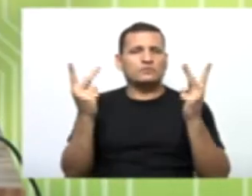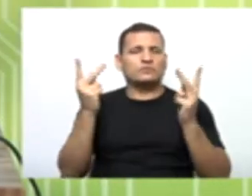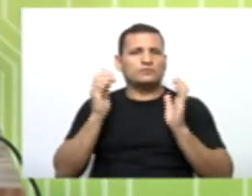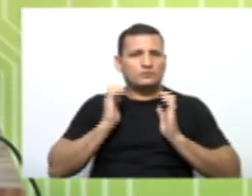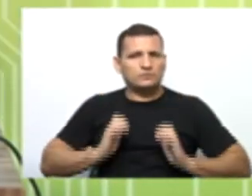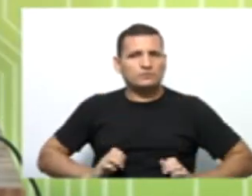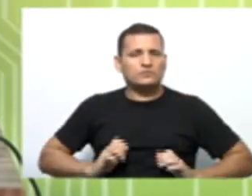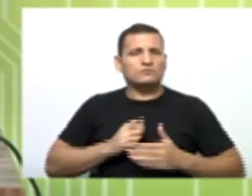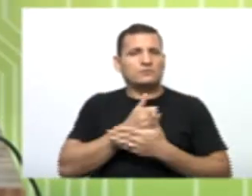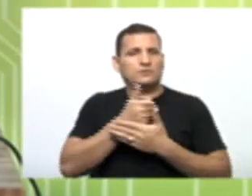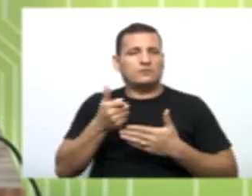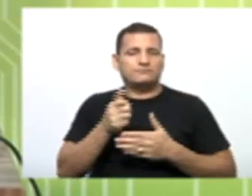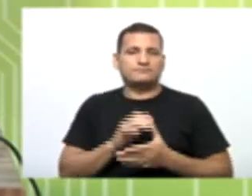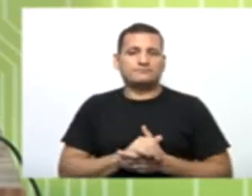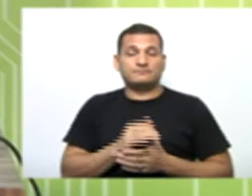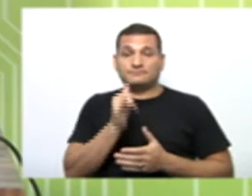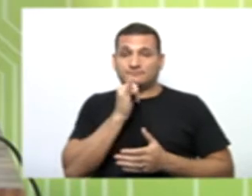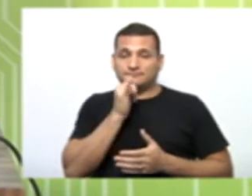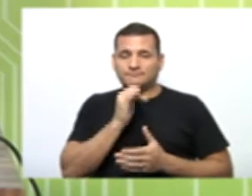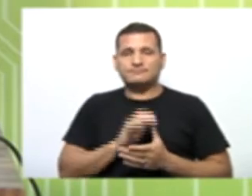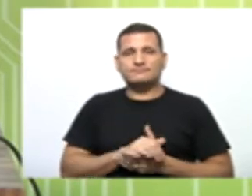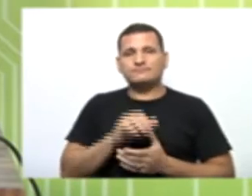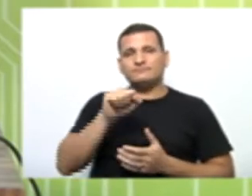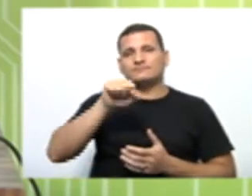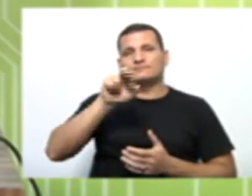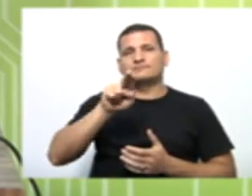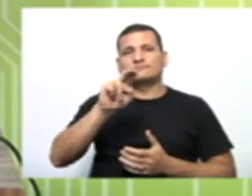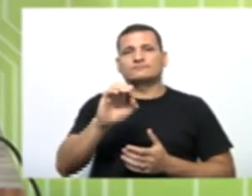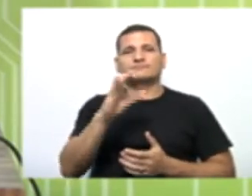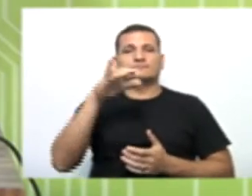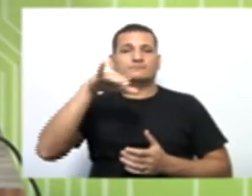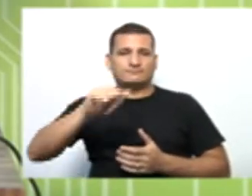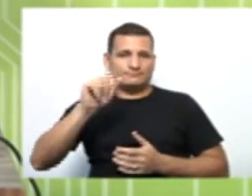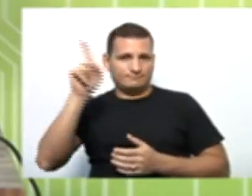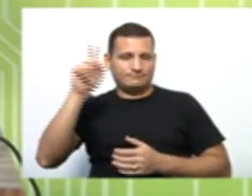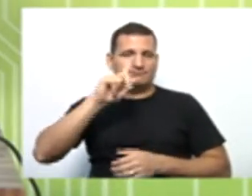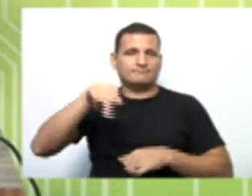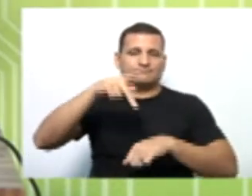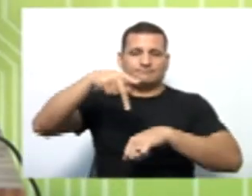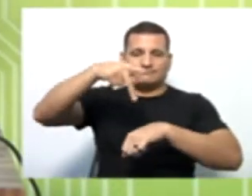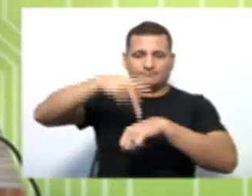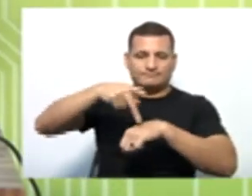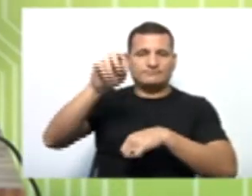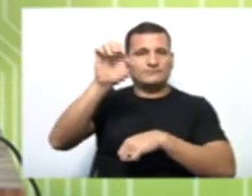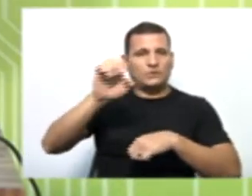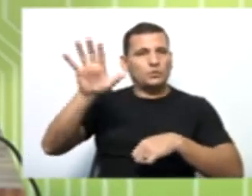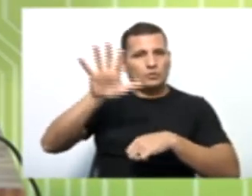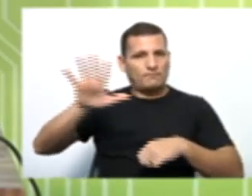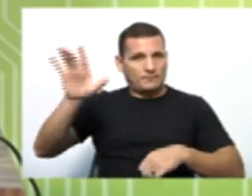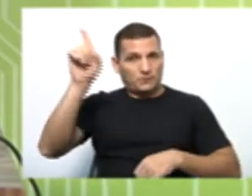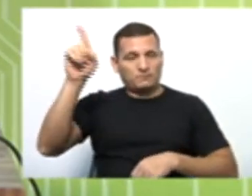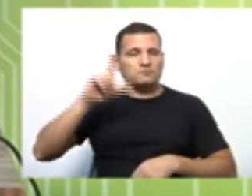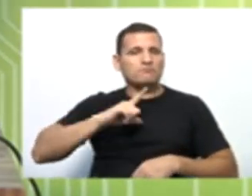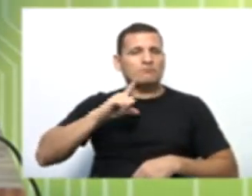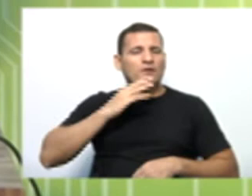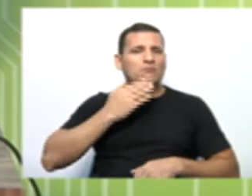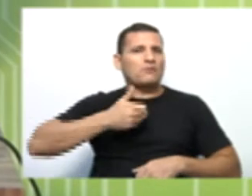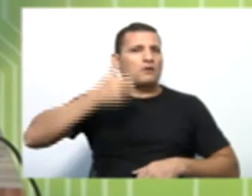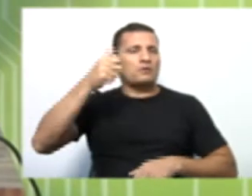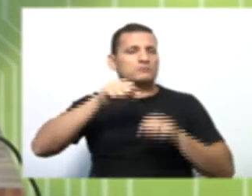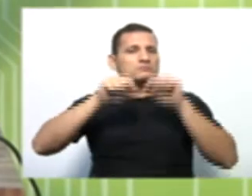Vamos citar um exemplo da Suécia. A Suécia é um país europeu, escandinavo, que tem um dos melhores